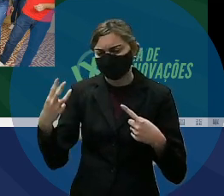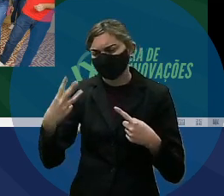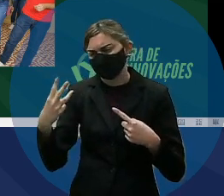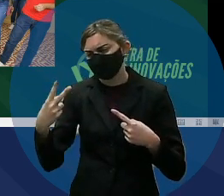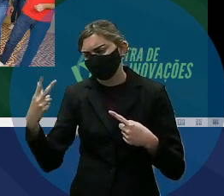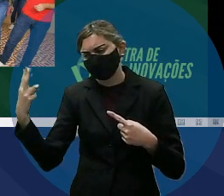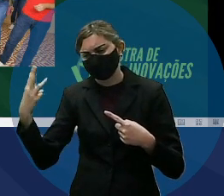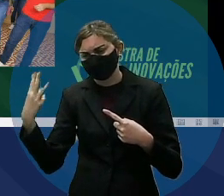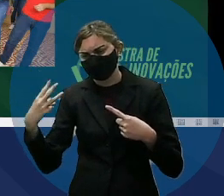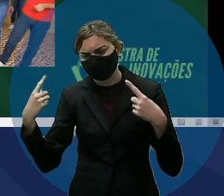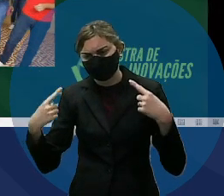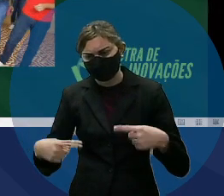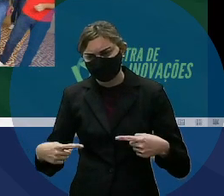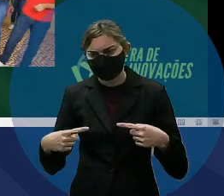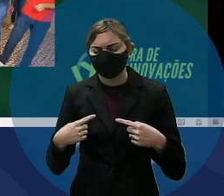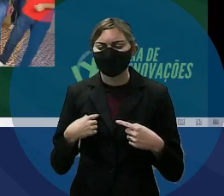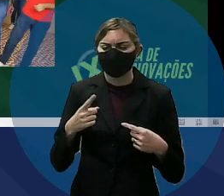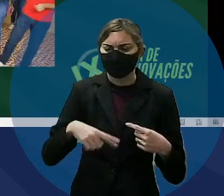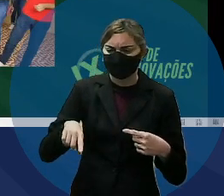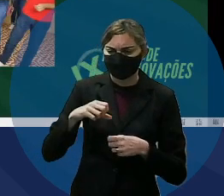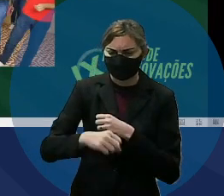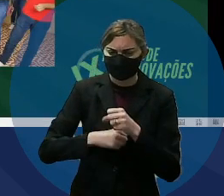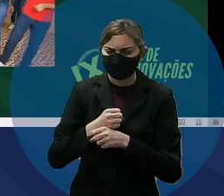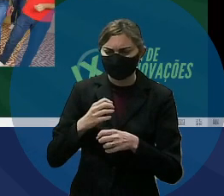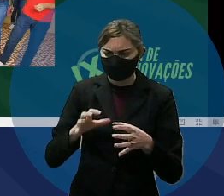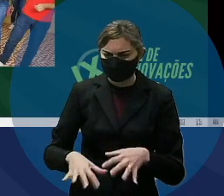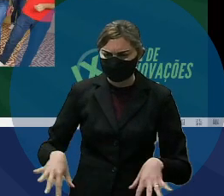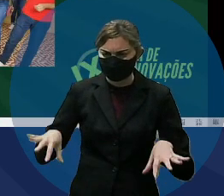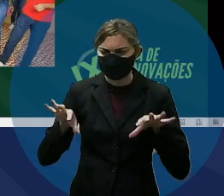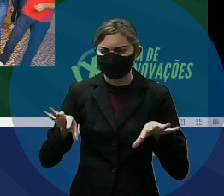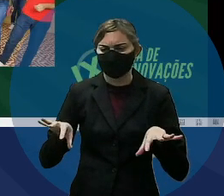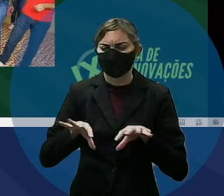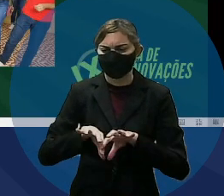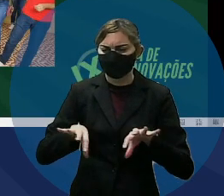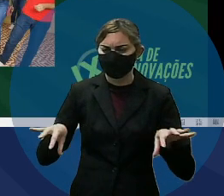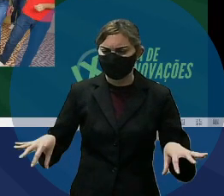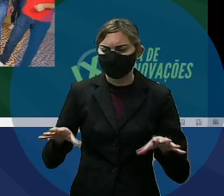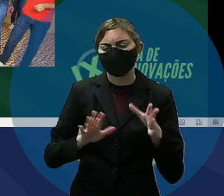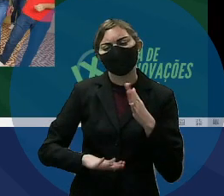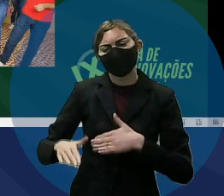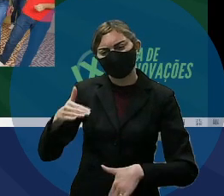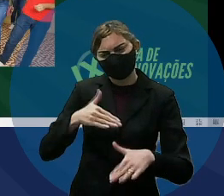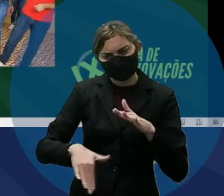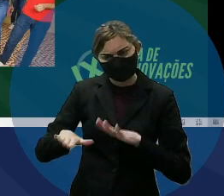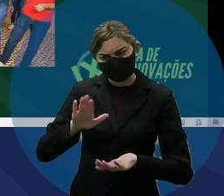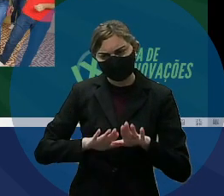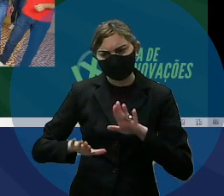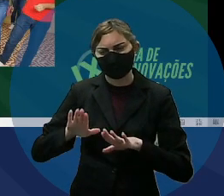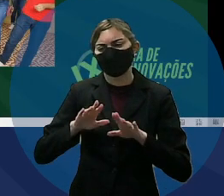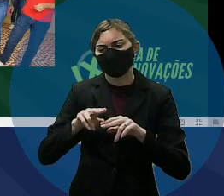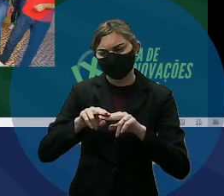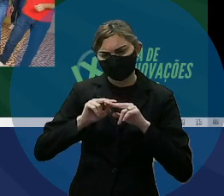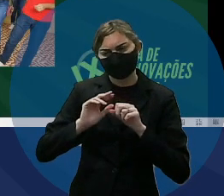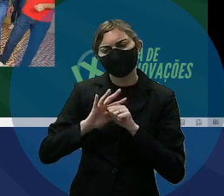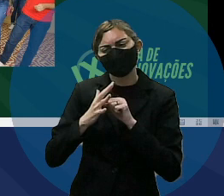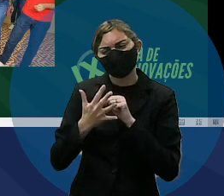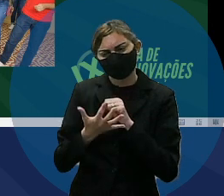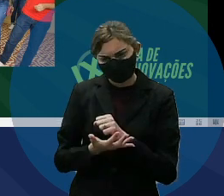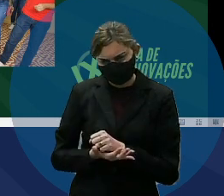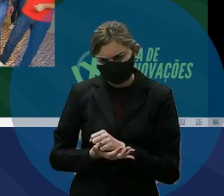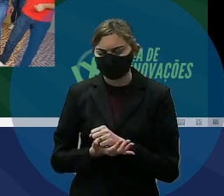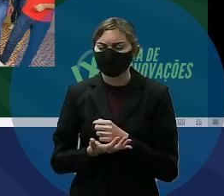terceiros anos. Esse ano nós fizemos essa divisão para manter os cuidados, né, por conta da pandemia, por conta da